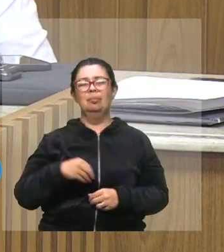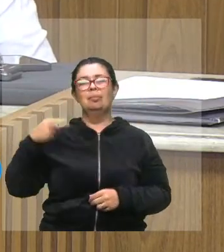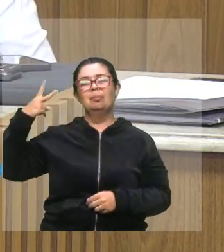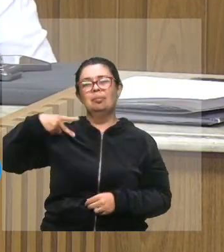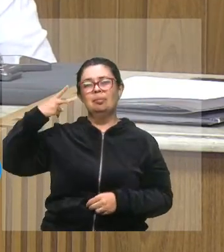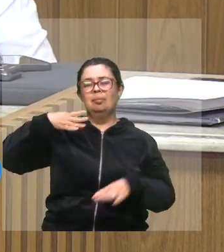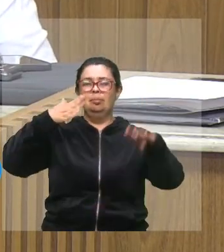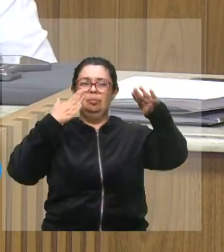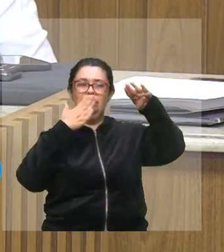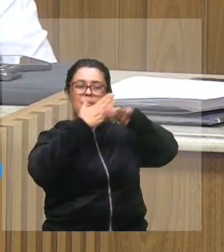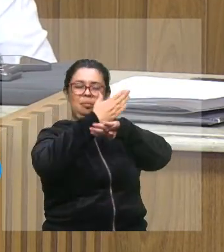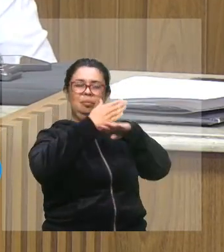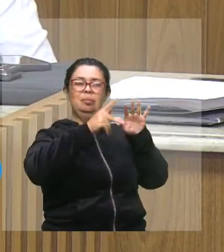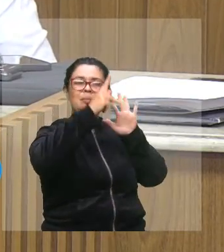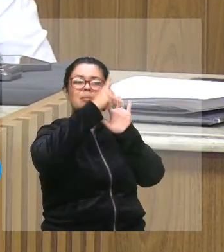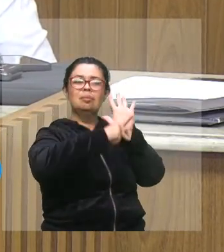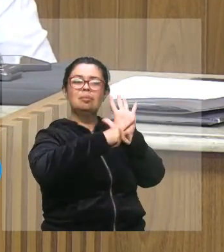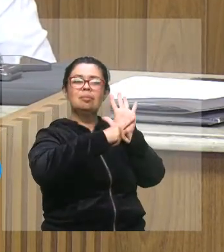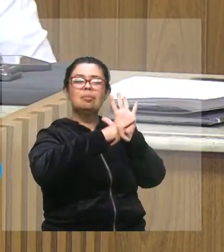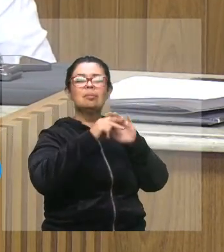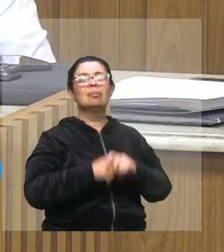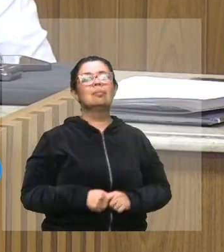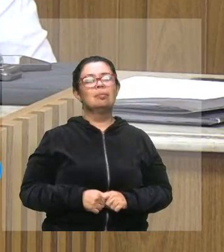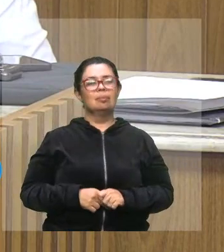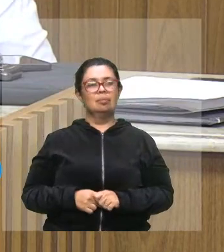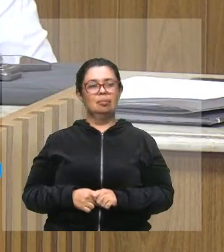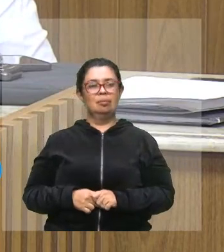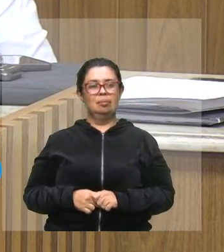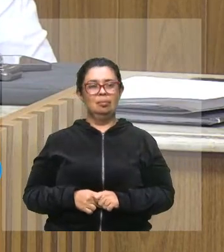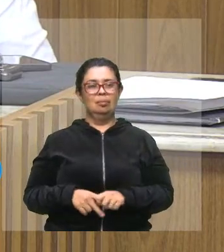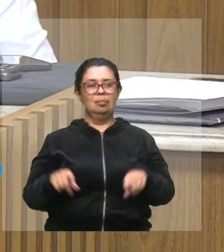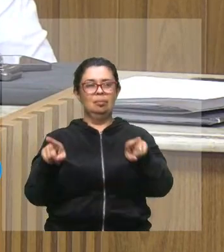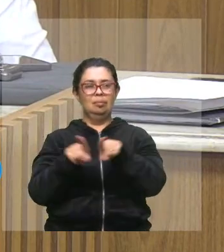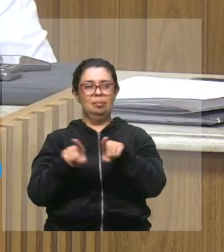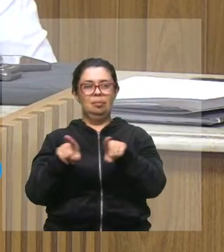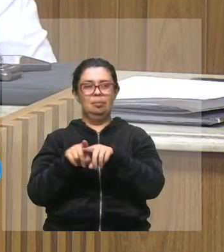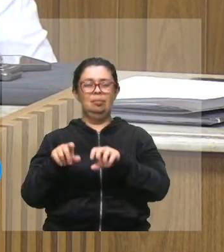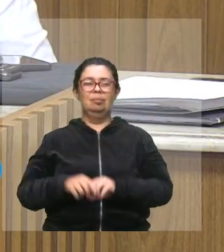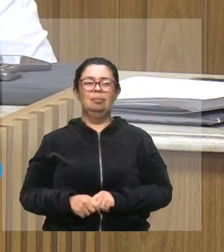a aprovação desse projeto e, dessa maneira,